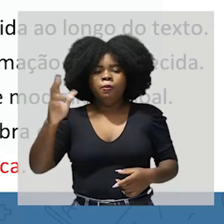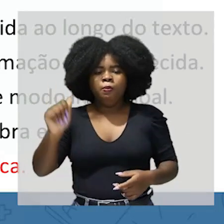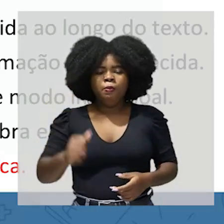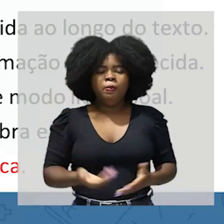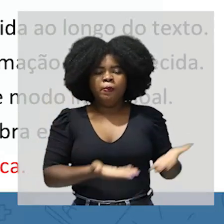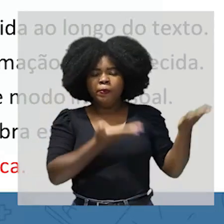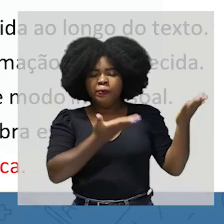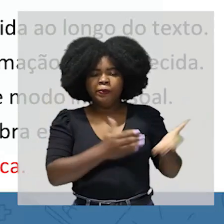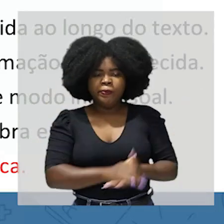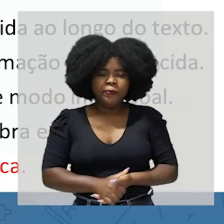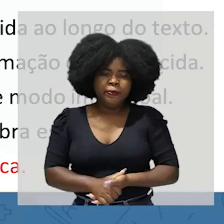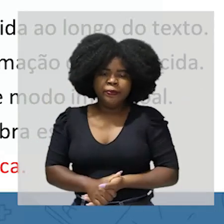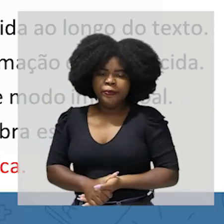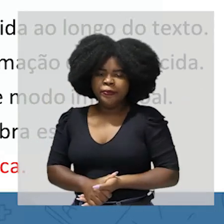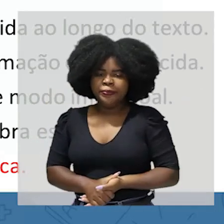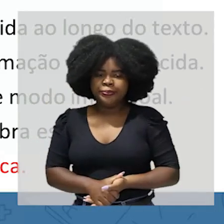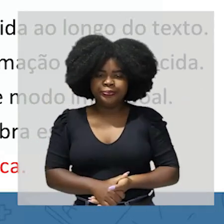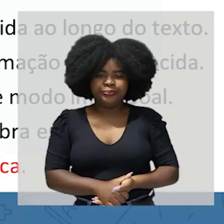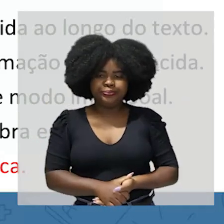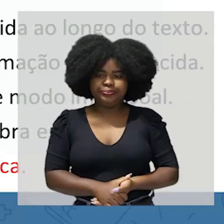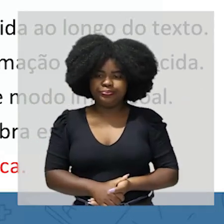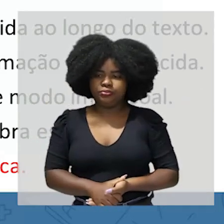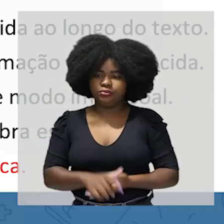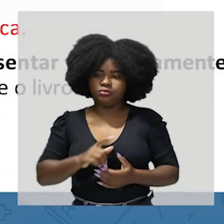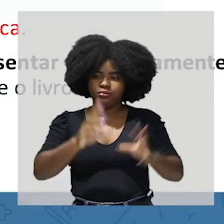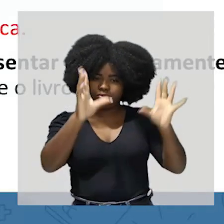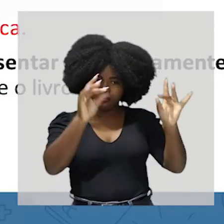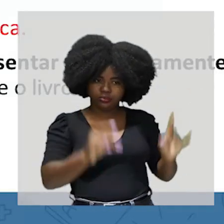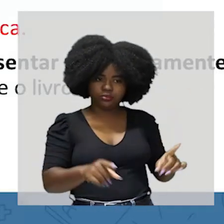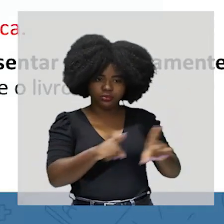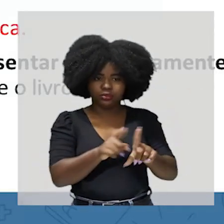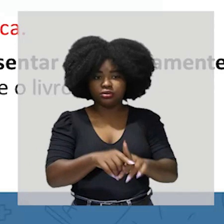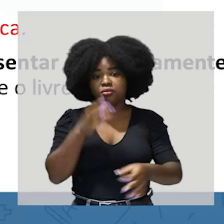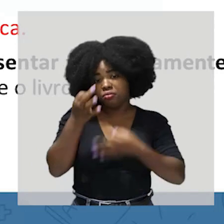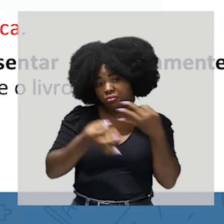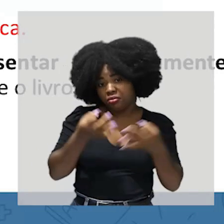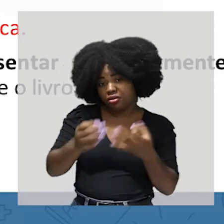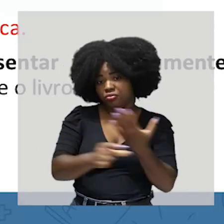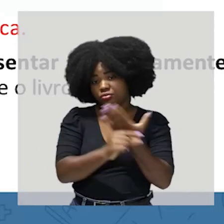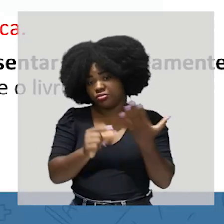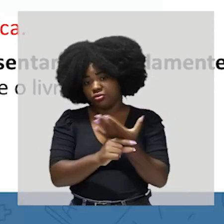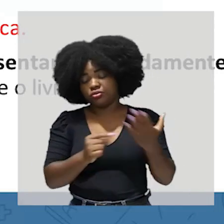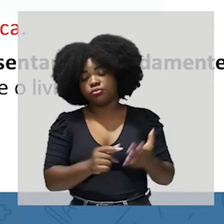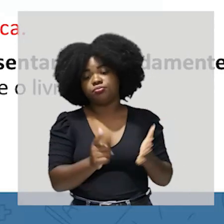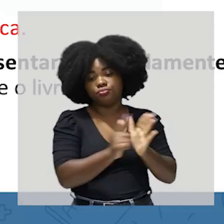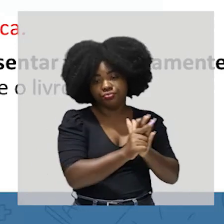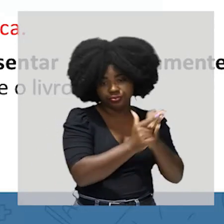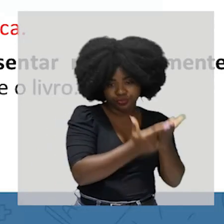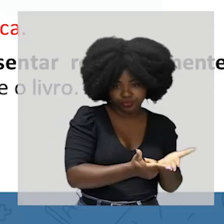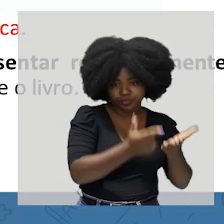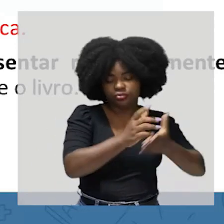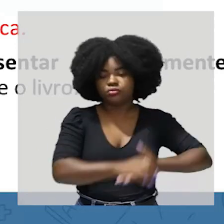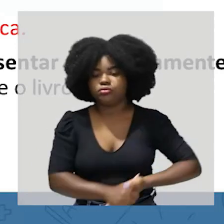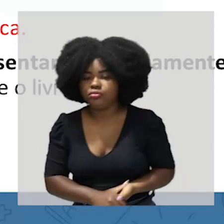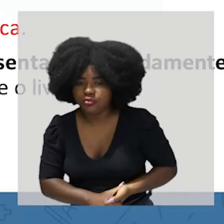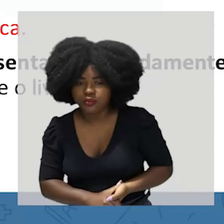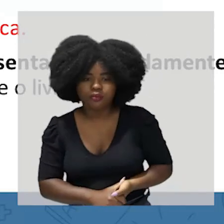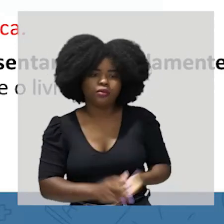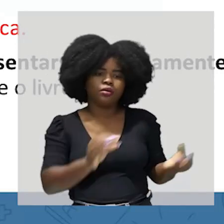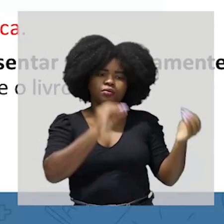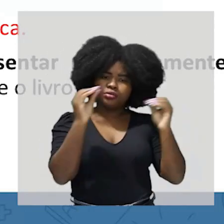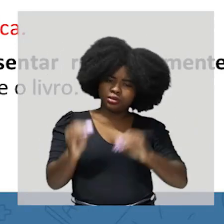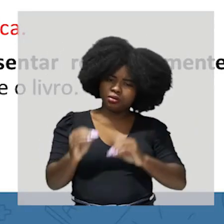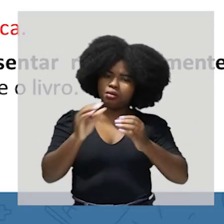configurando uma resenha pois além de apresentar resumidamente detalhes sobre a obra apresenta também opiniões do autor sobre o livro então quando você resenha um livro você coloca